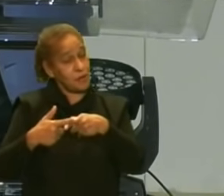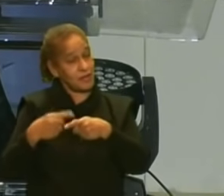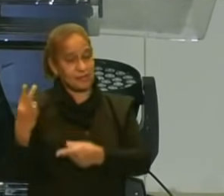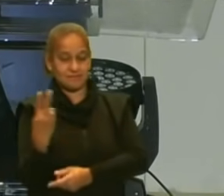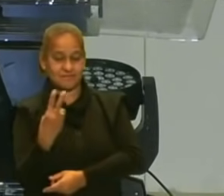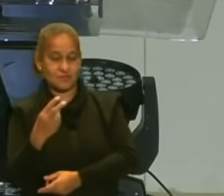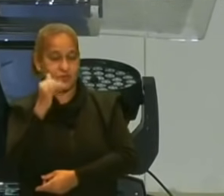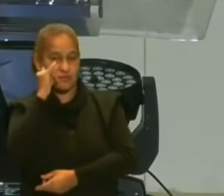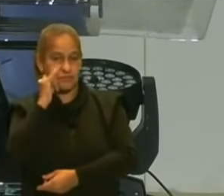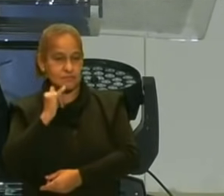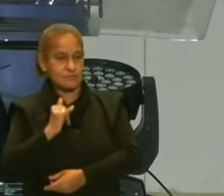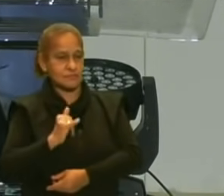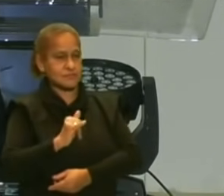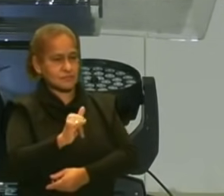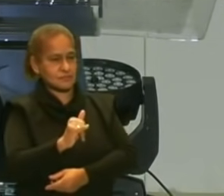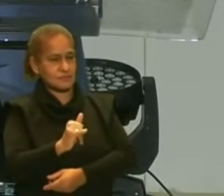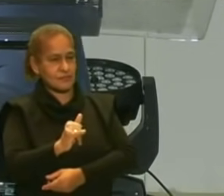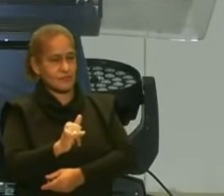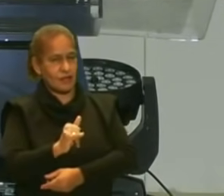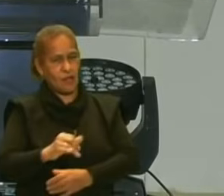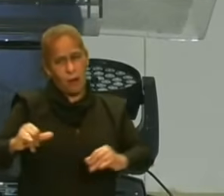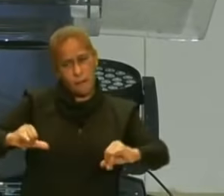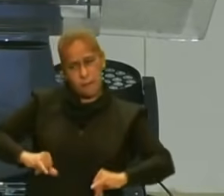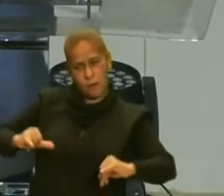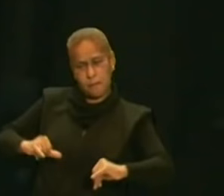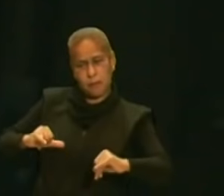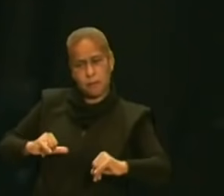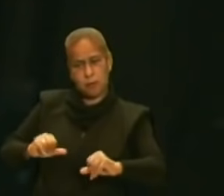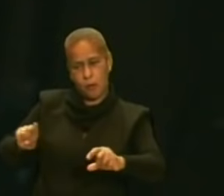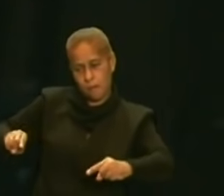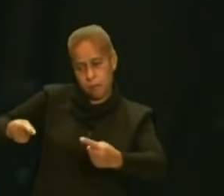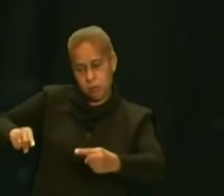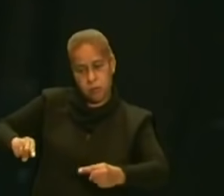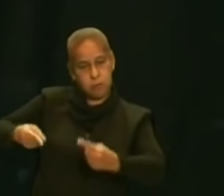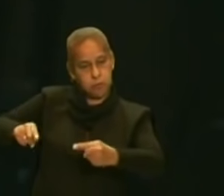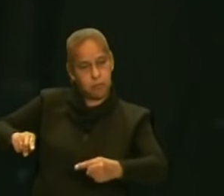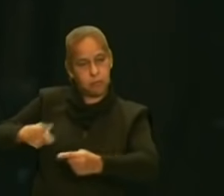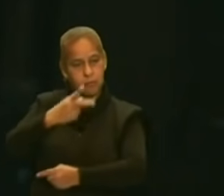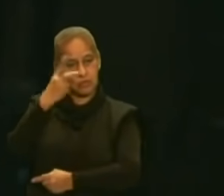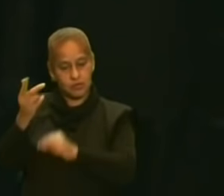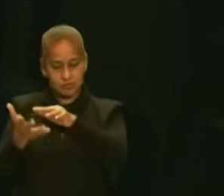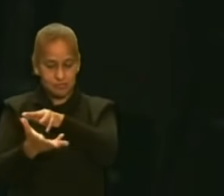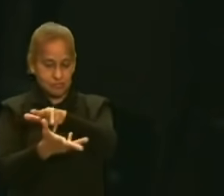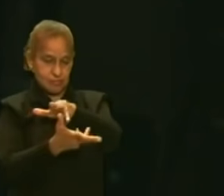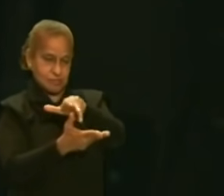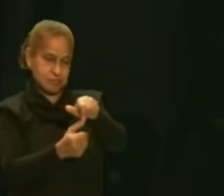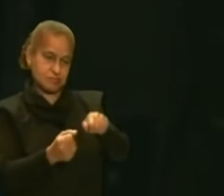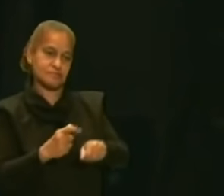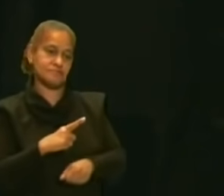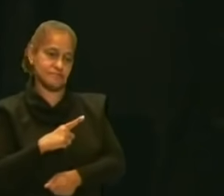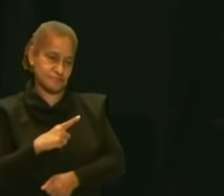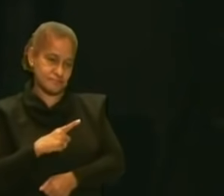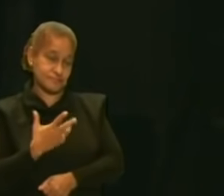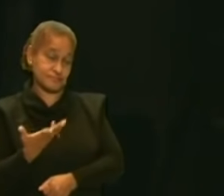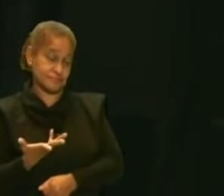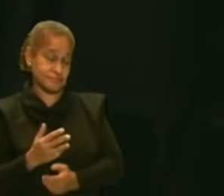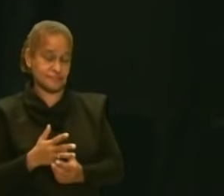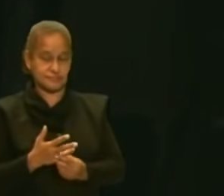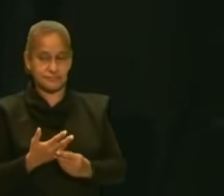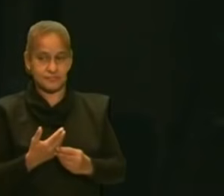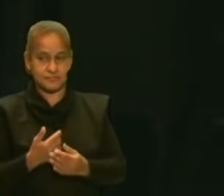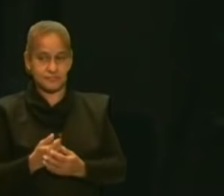profetas haviam atormentado os que habitavam a terra. E aqui a gente vai ter aqui alguma